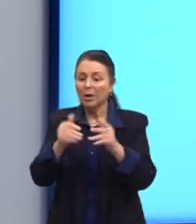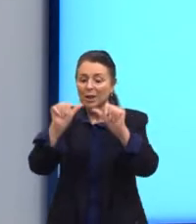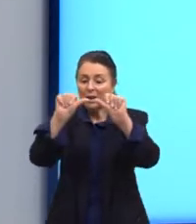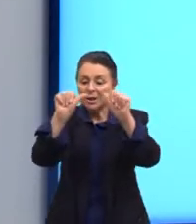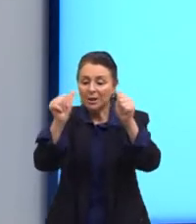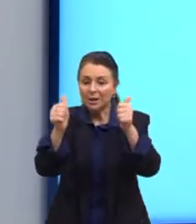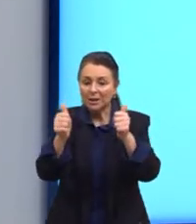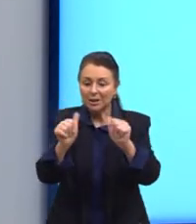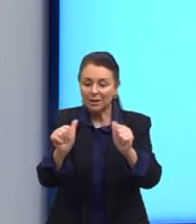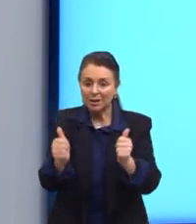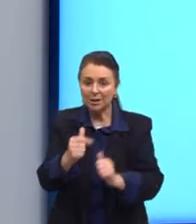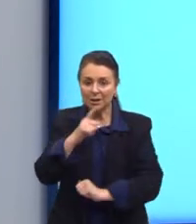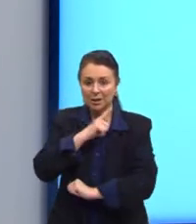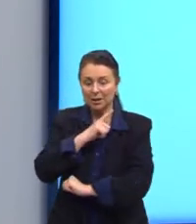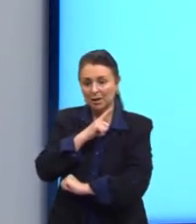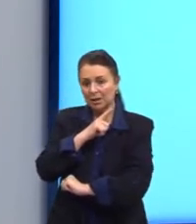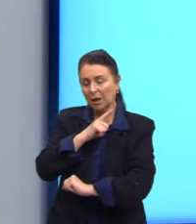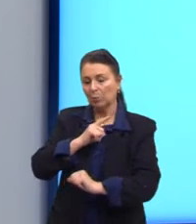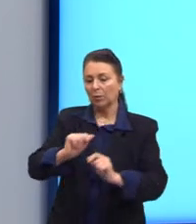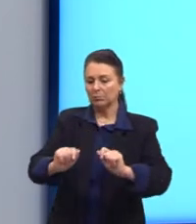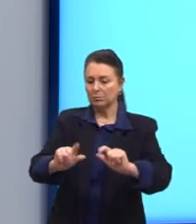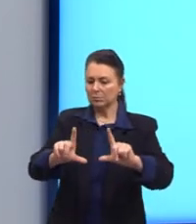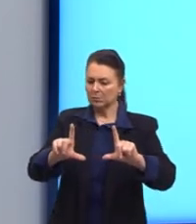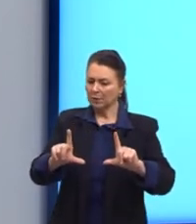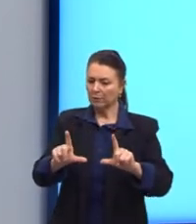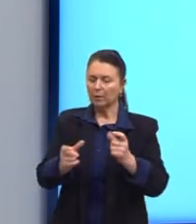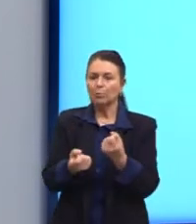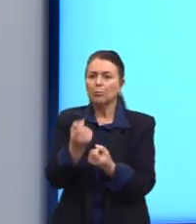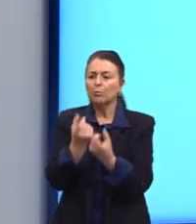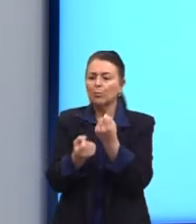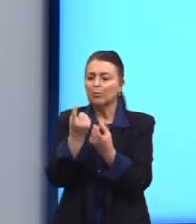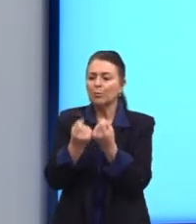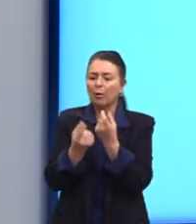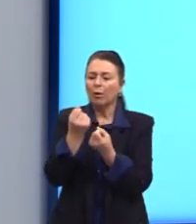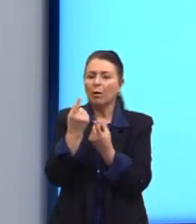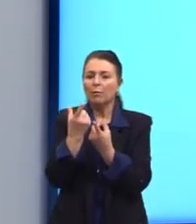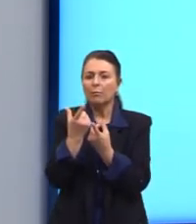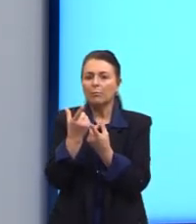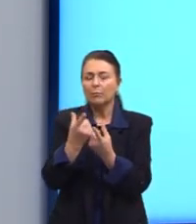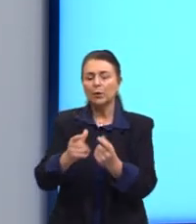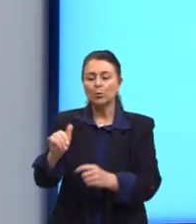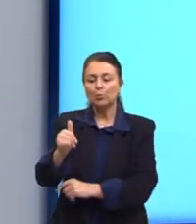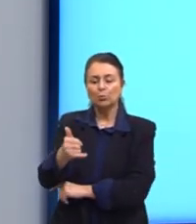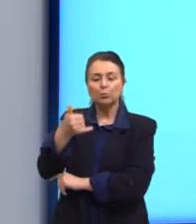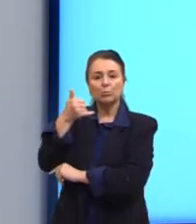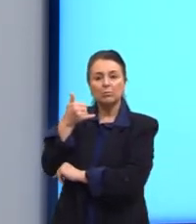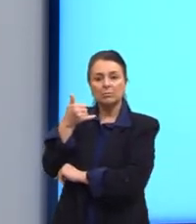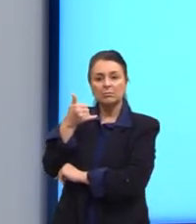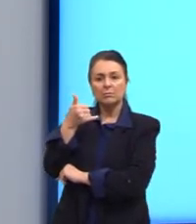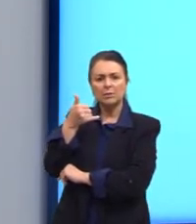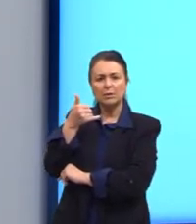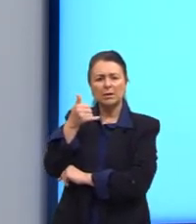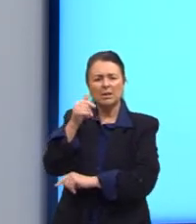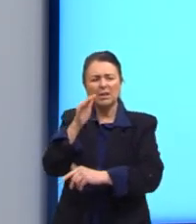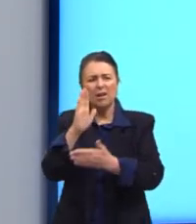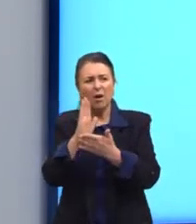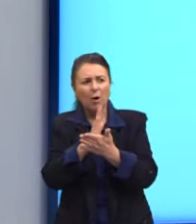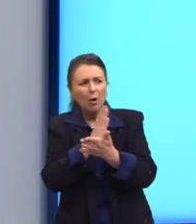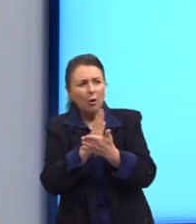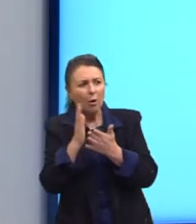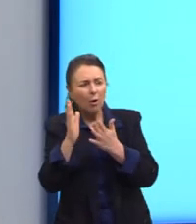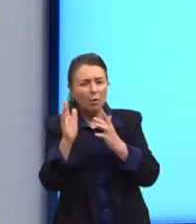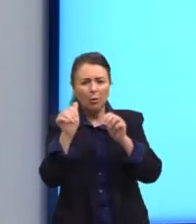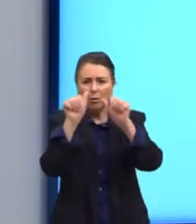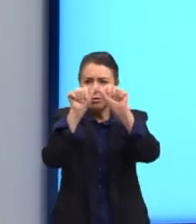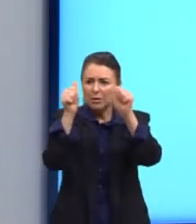que tem uma TV uma pipoca celular tem algumas imagens aqui alguns desenhos